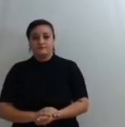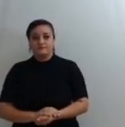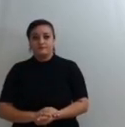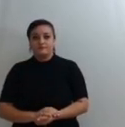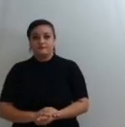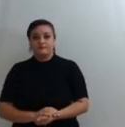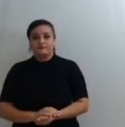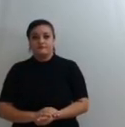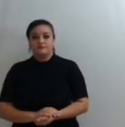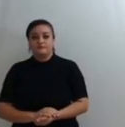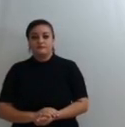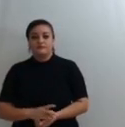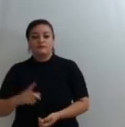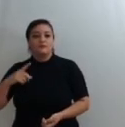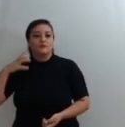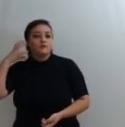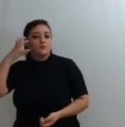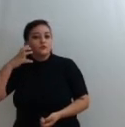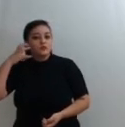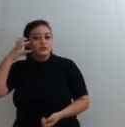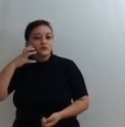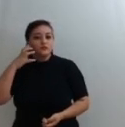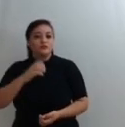518.713. Sustentação oral